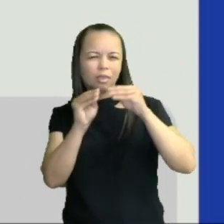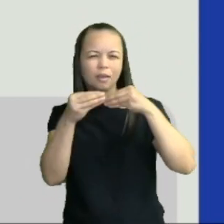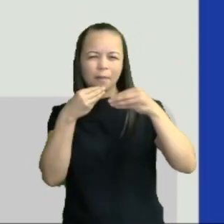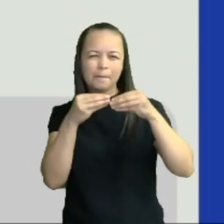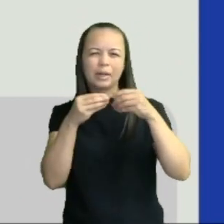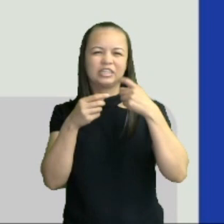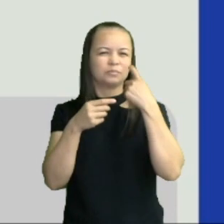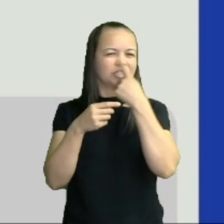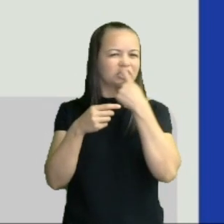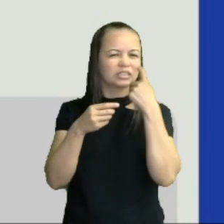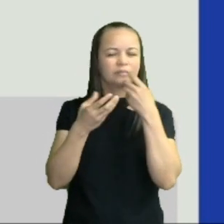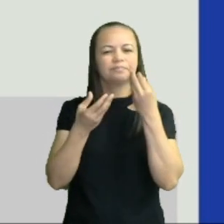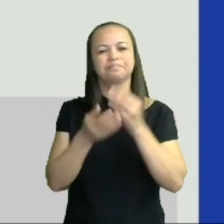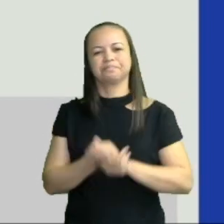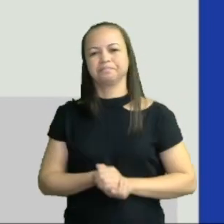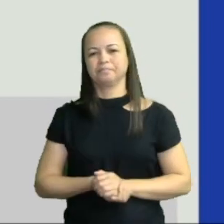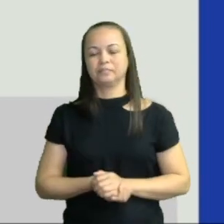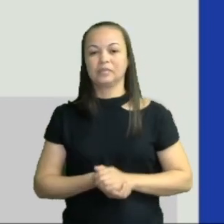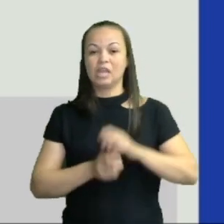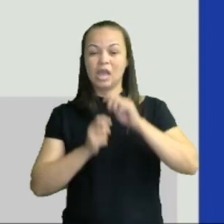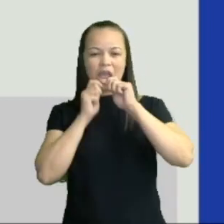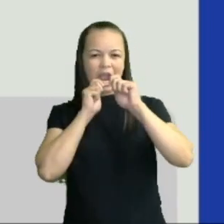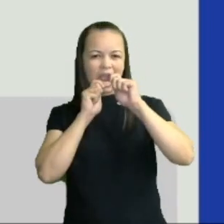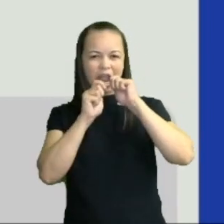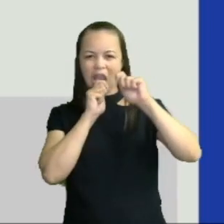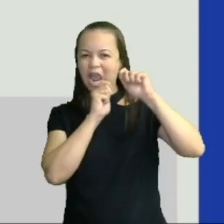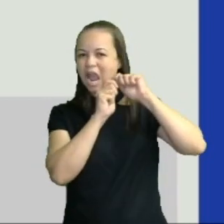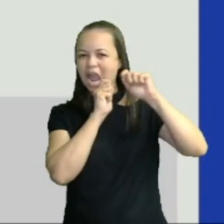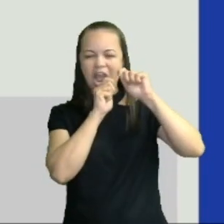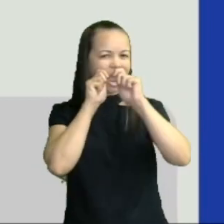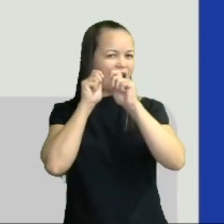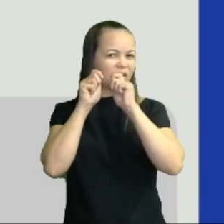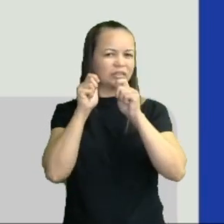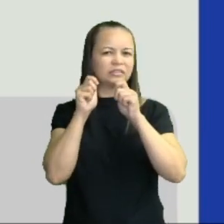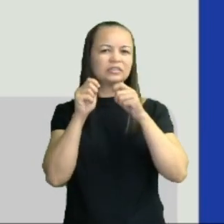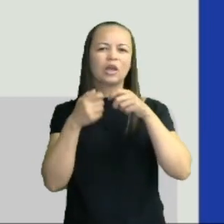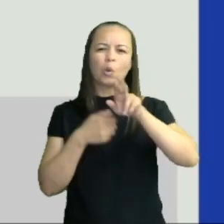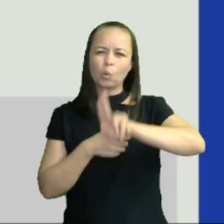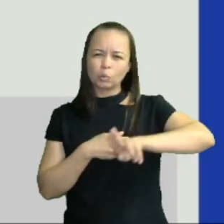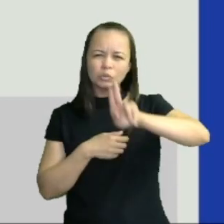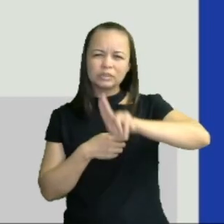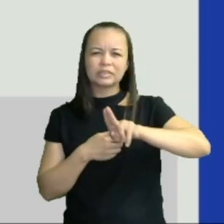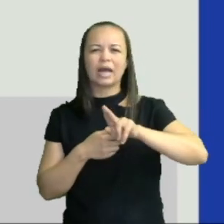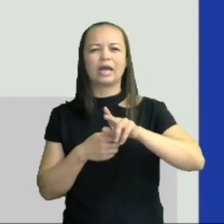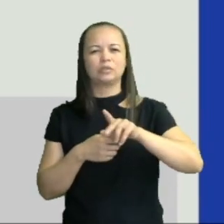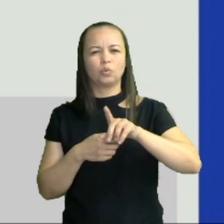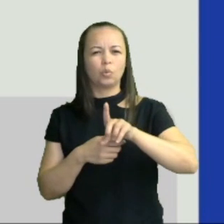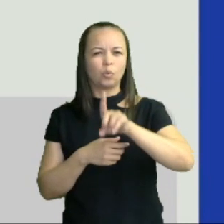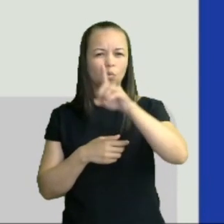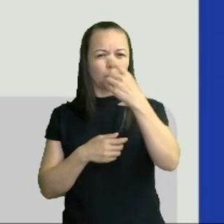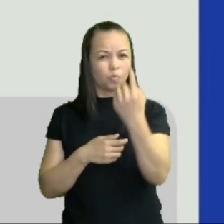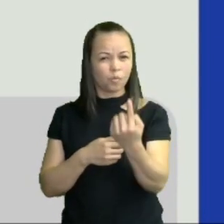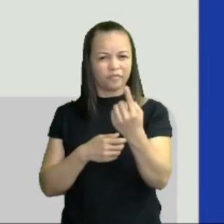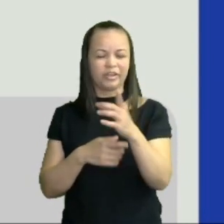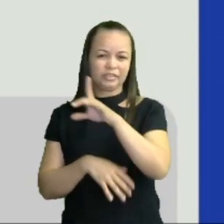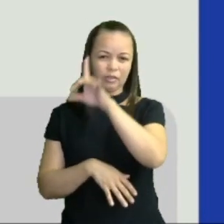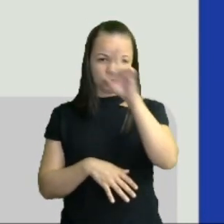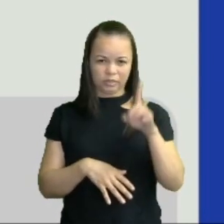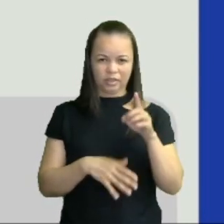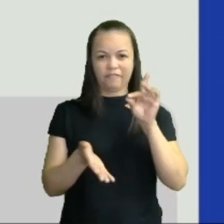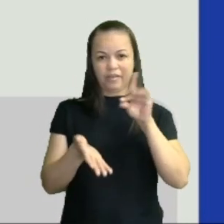mesmo. O fio dental deve ser utilizado pelo menos uma vez ao dia? É verdadeiro ou é falso?